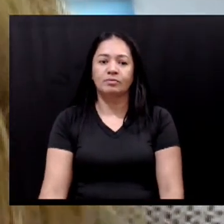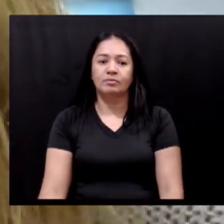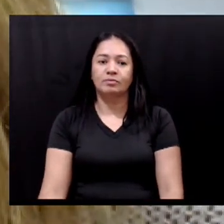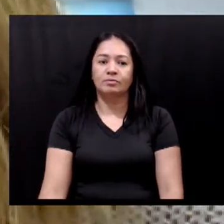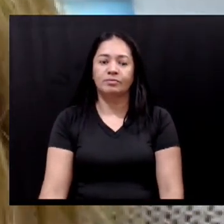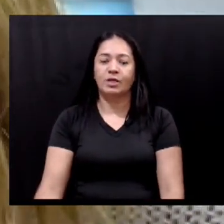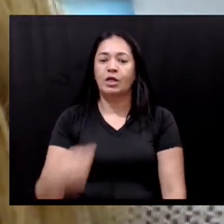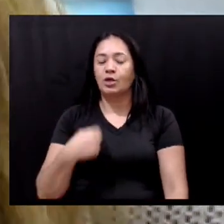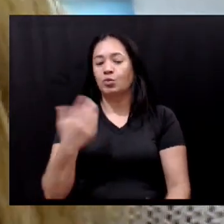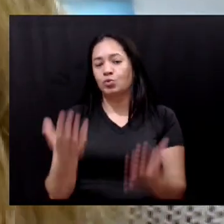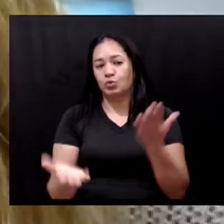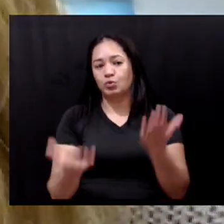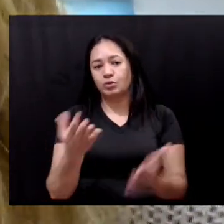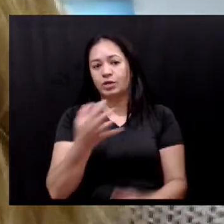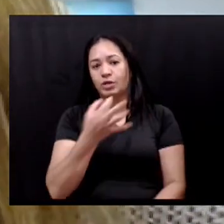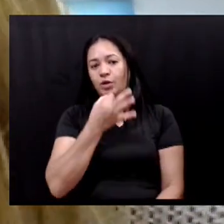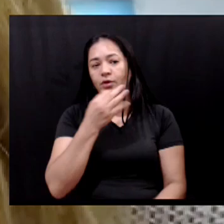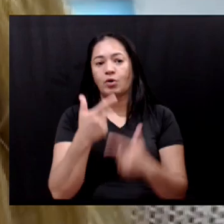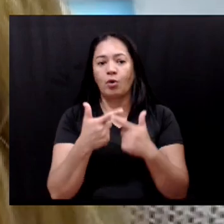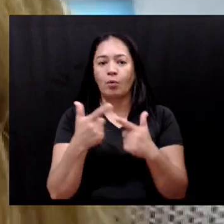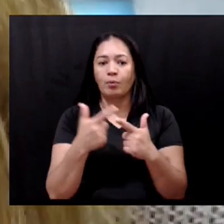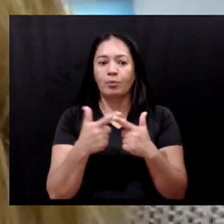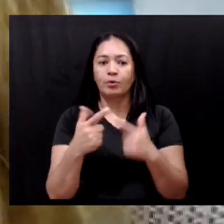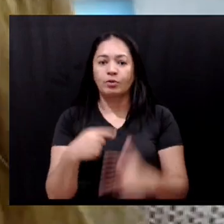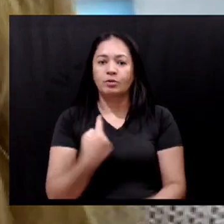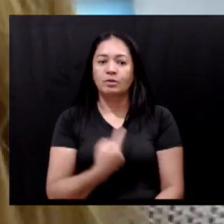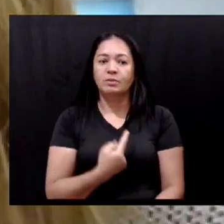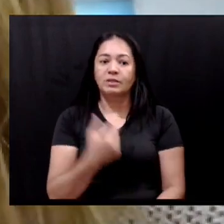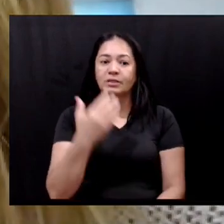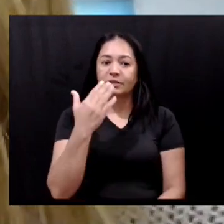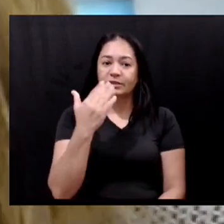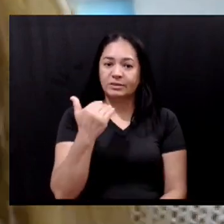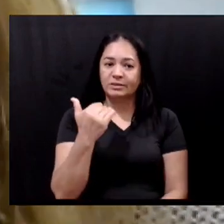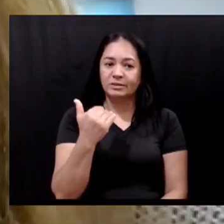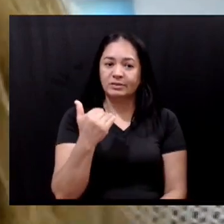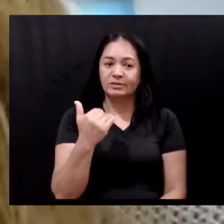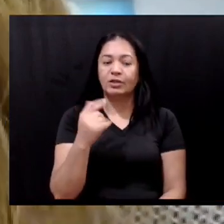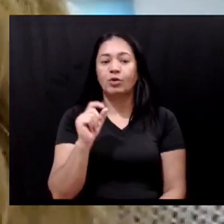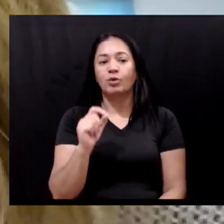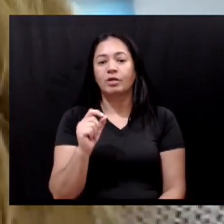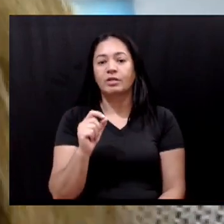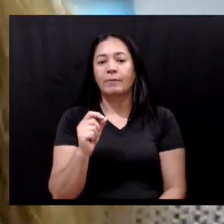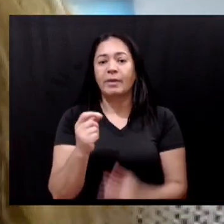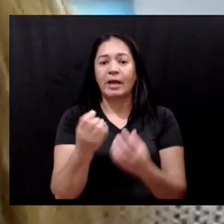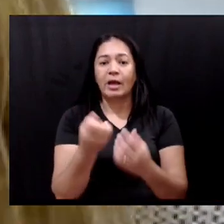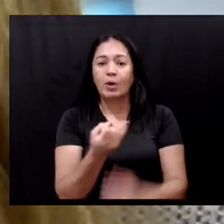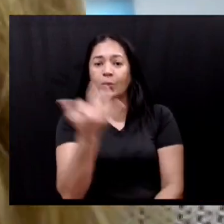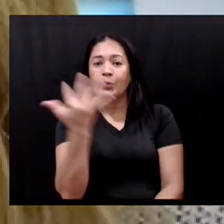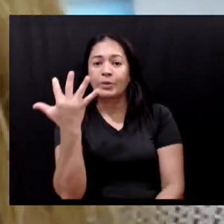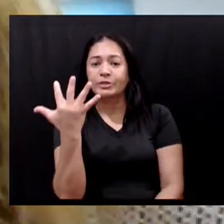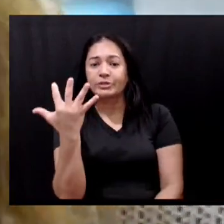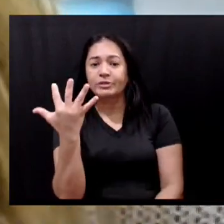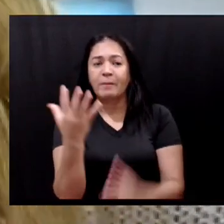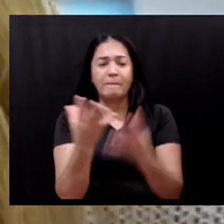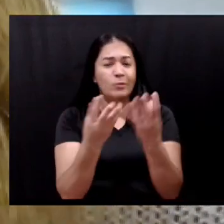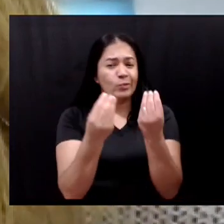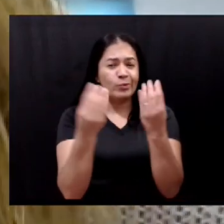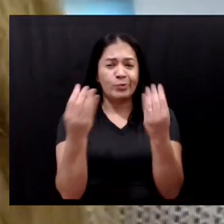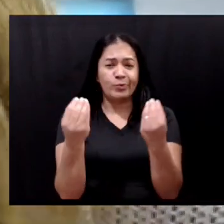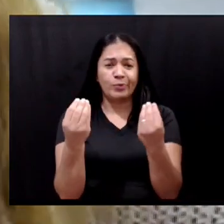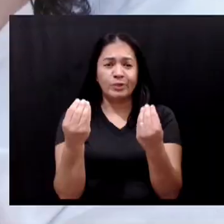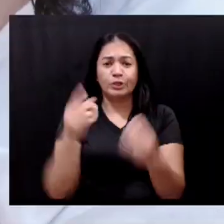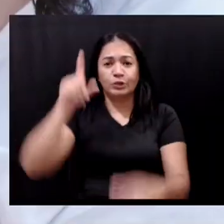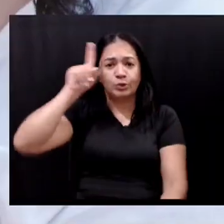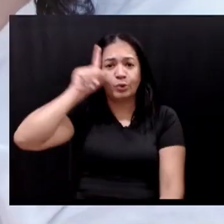o problema na nossa vida, o problema desses dados são os excessos. Eu acho que tomar todo dia, né, a